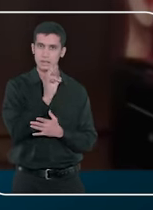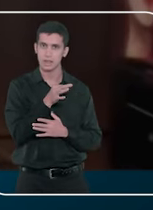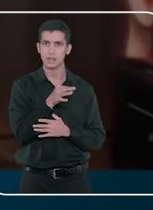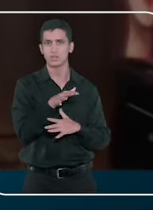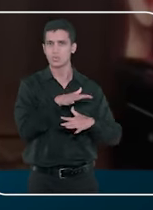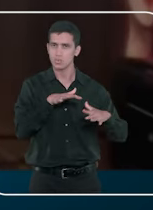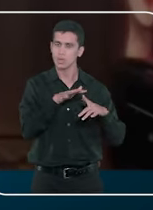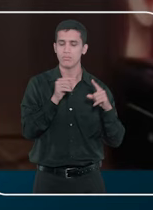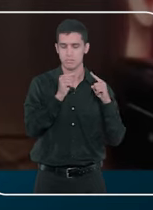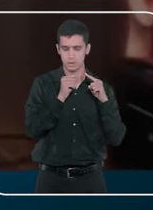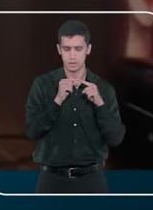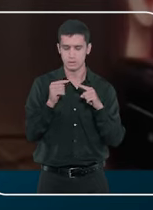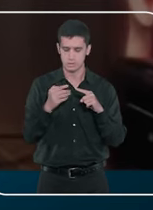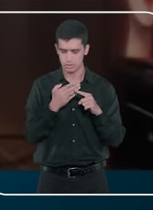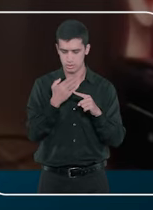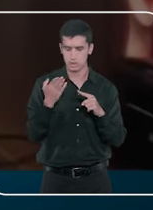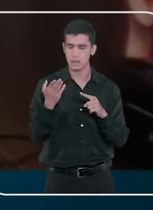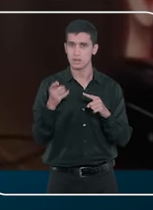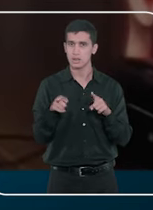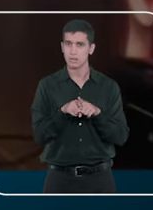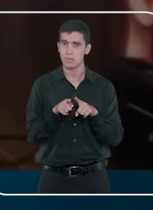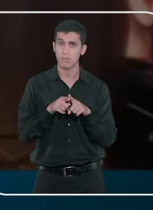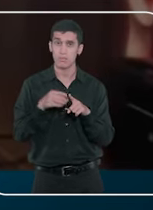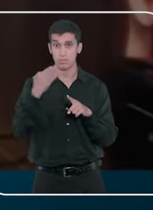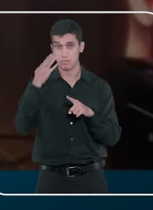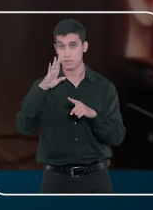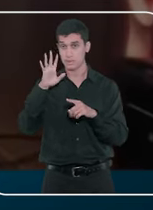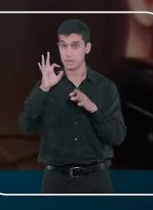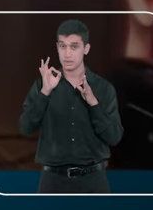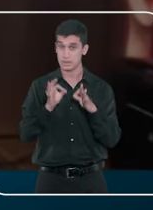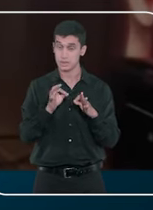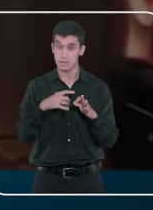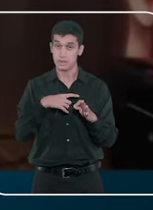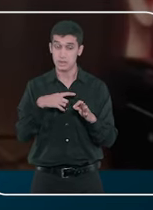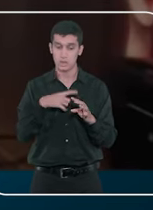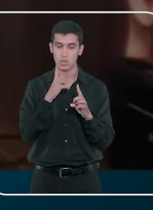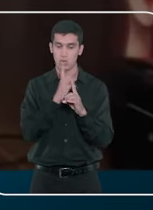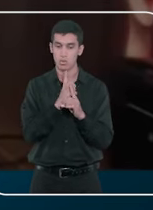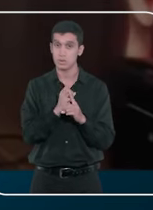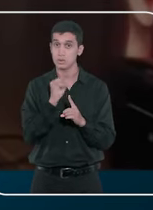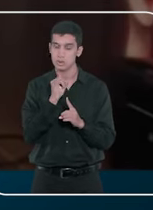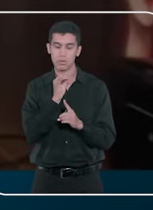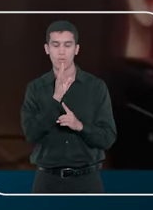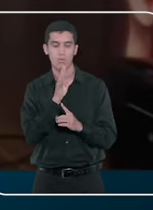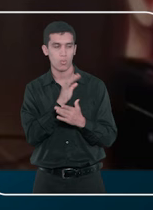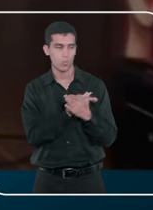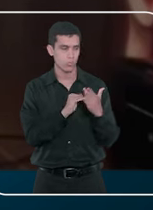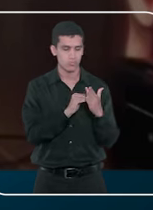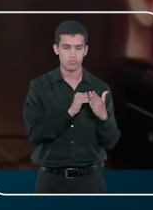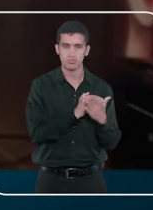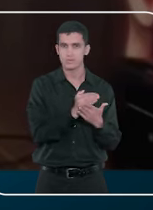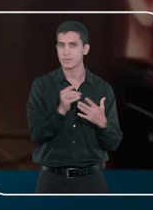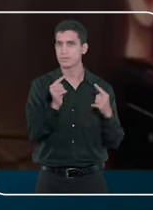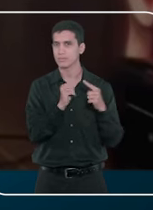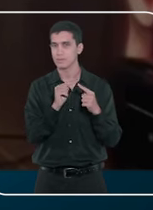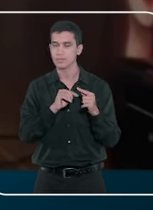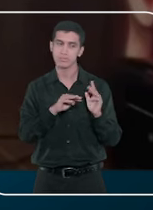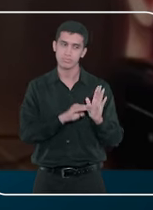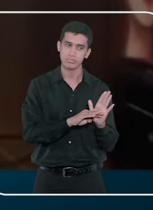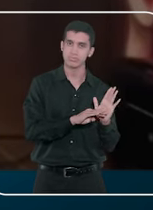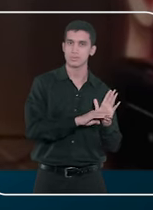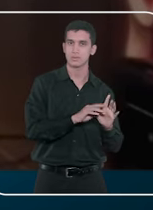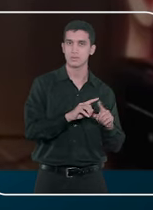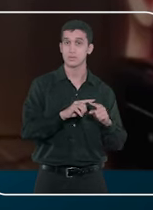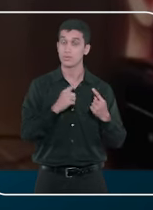aqueles pontos, aqueles promessas de eficiência que, se reconhecidas em si, ensejarão os benefícios.